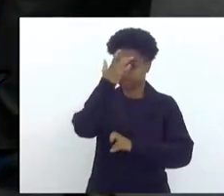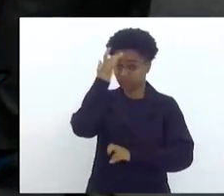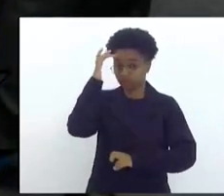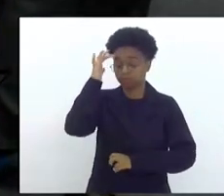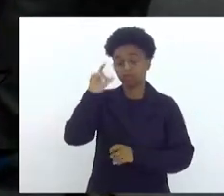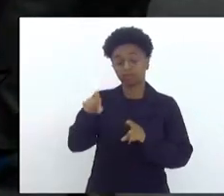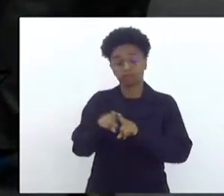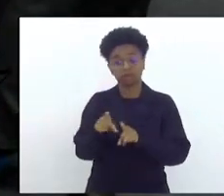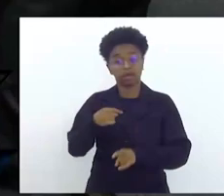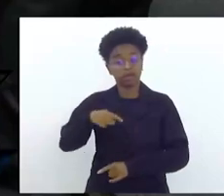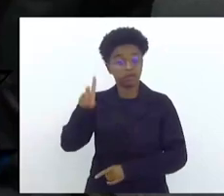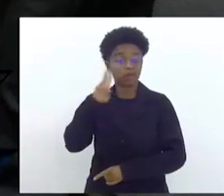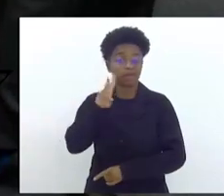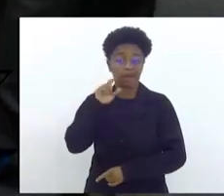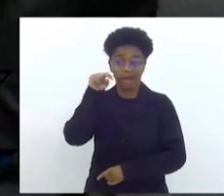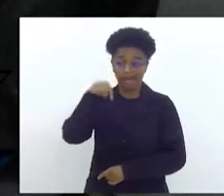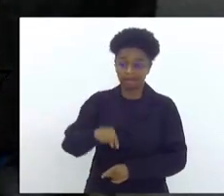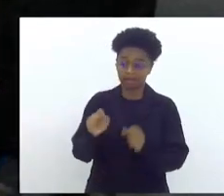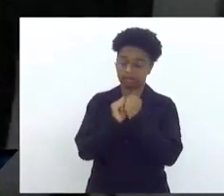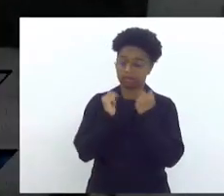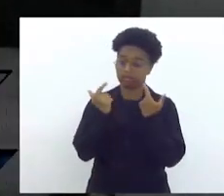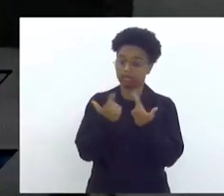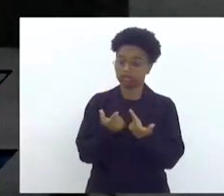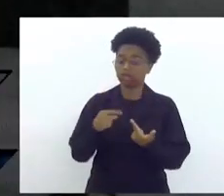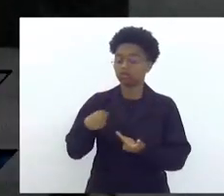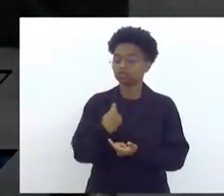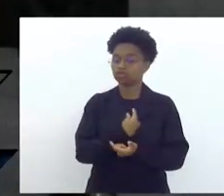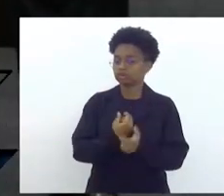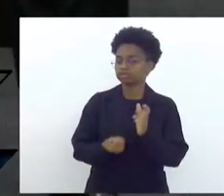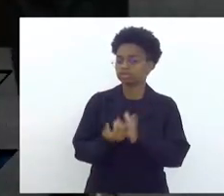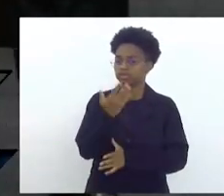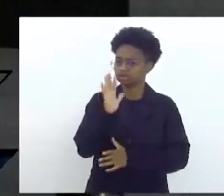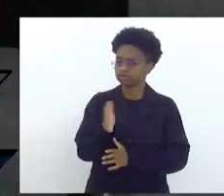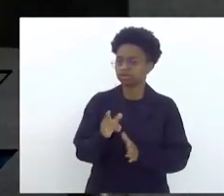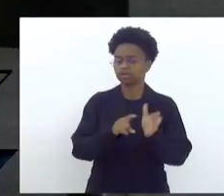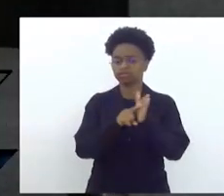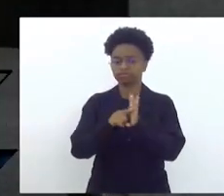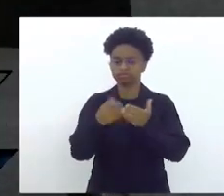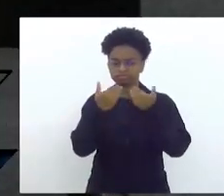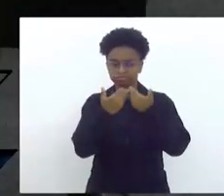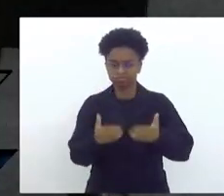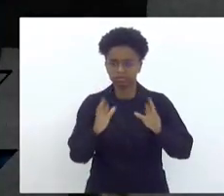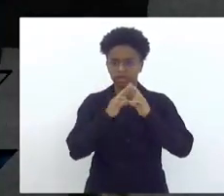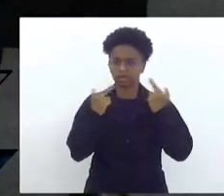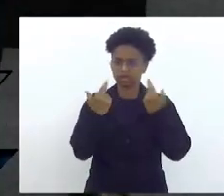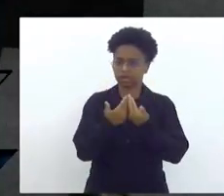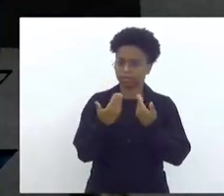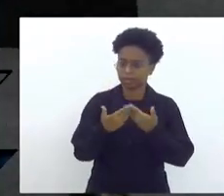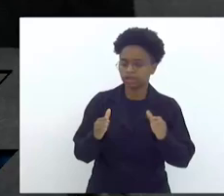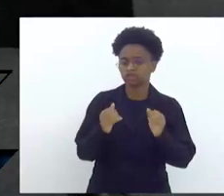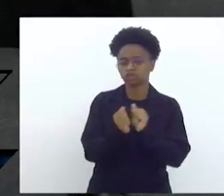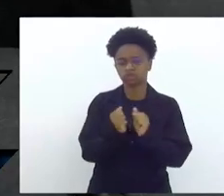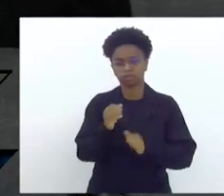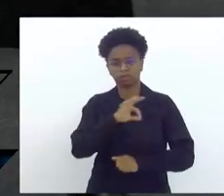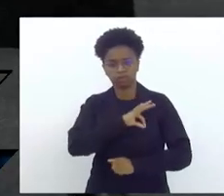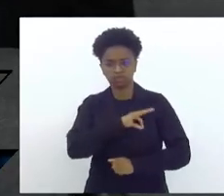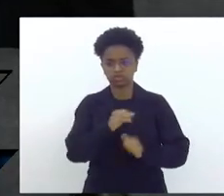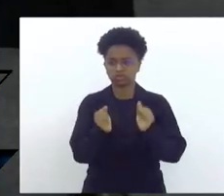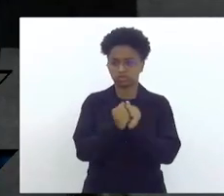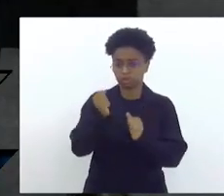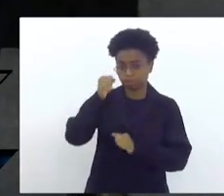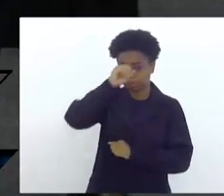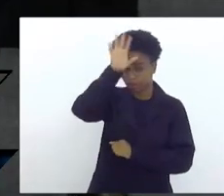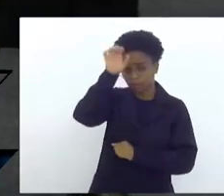que foi casa aqui nós fizemos audiências públicas com as polícias com os bombeiros Porque